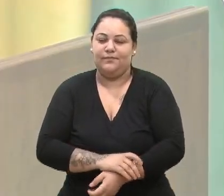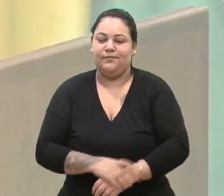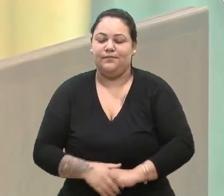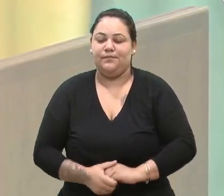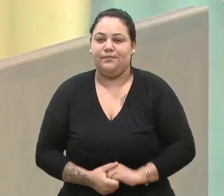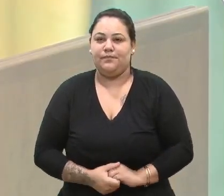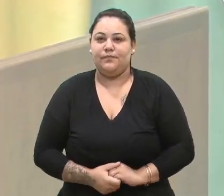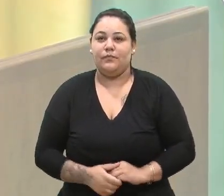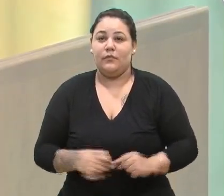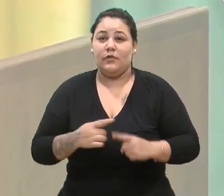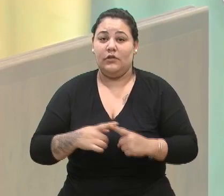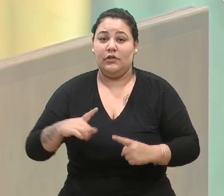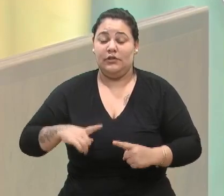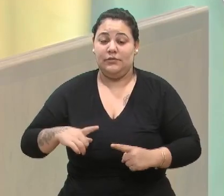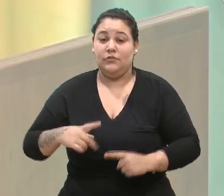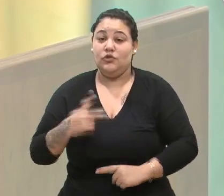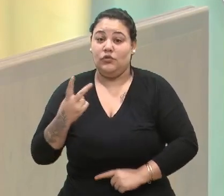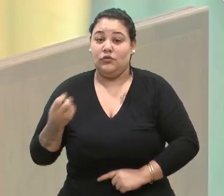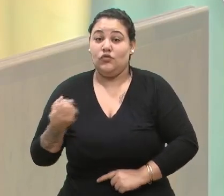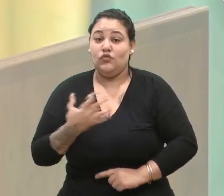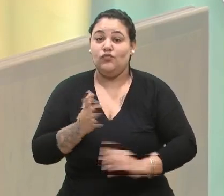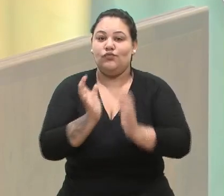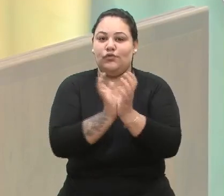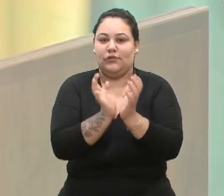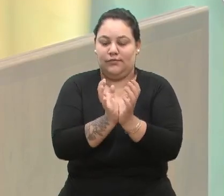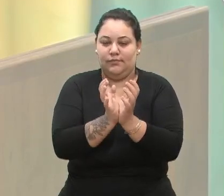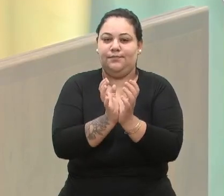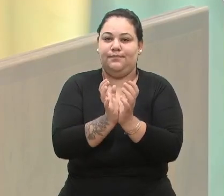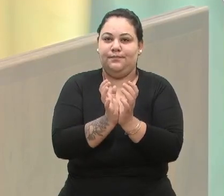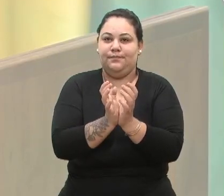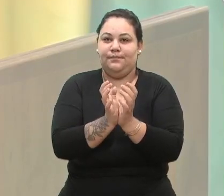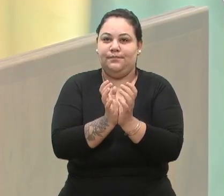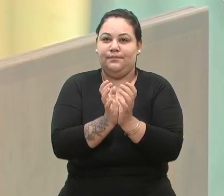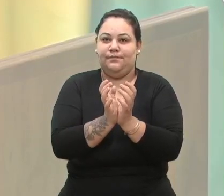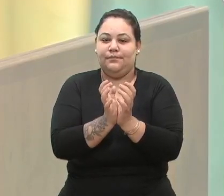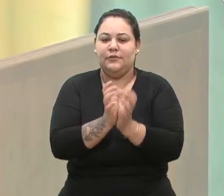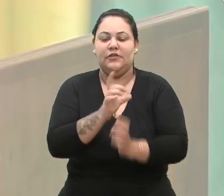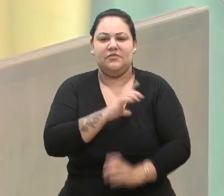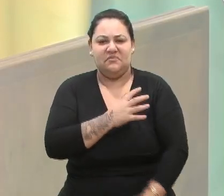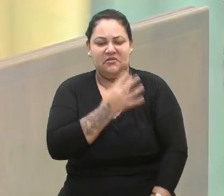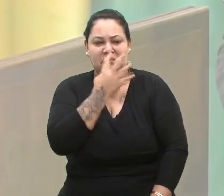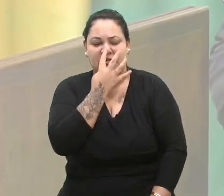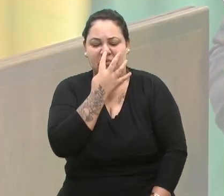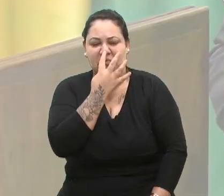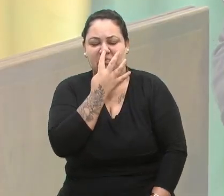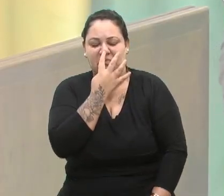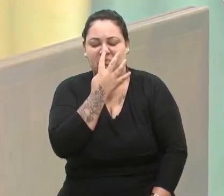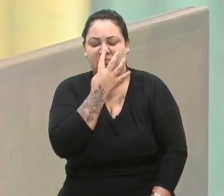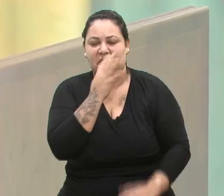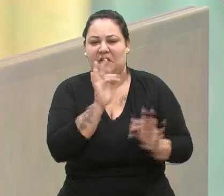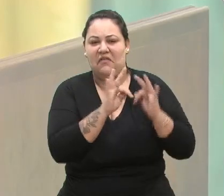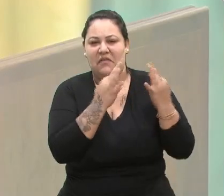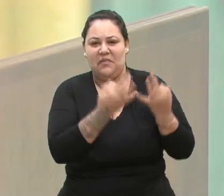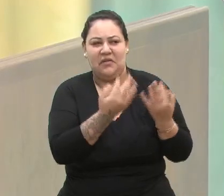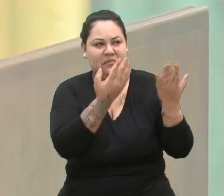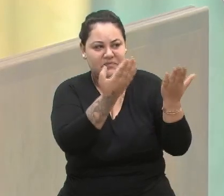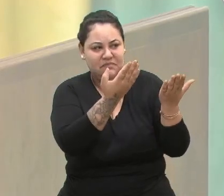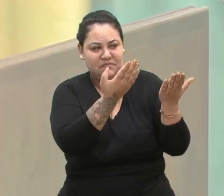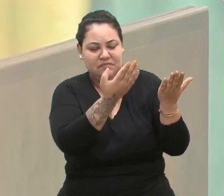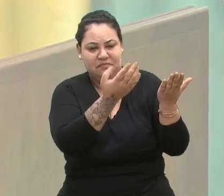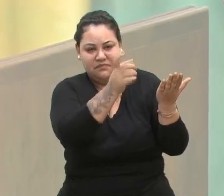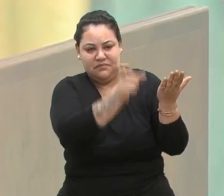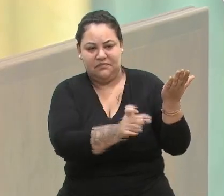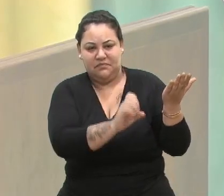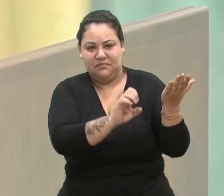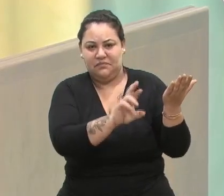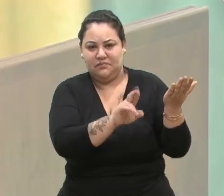porque temos 2 novos colegas nessa casa e tenho muita admiração pela família do Cristiano, teu